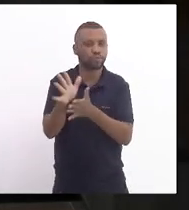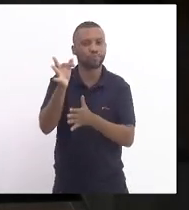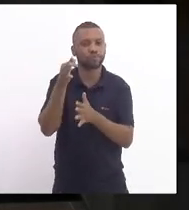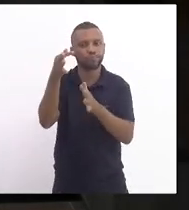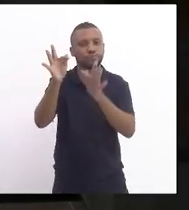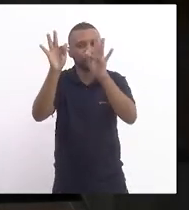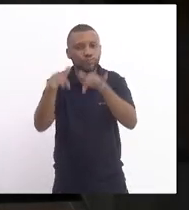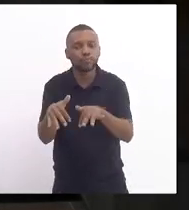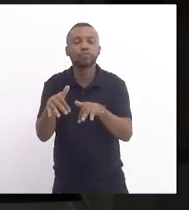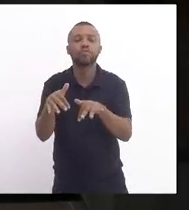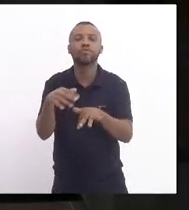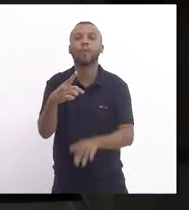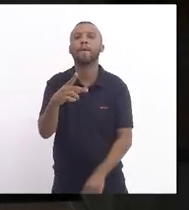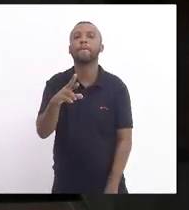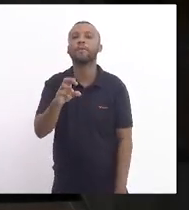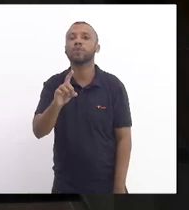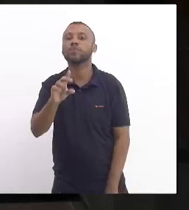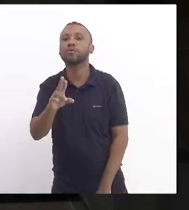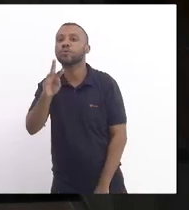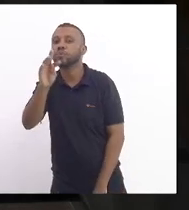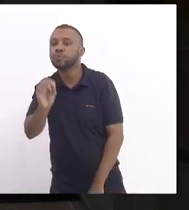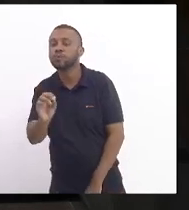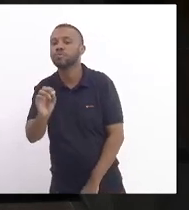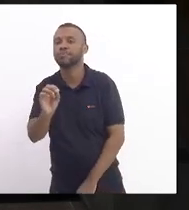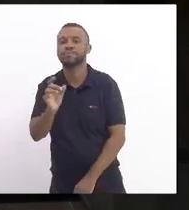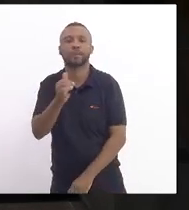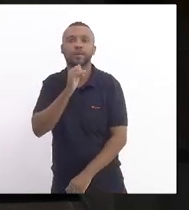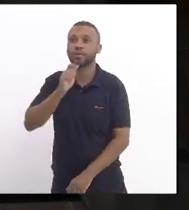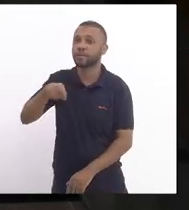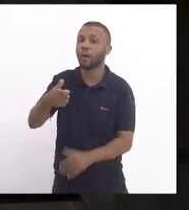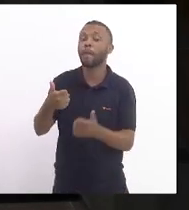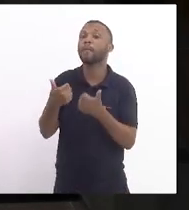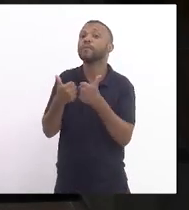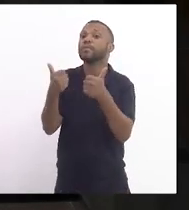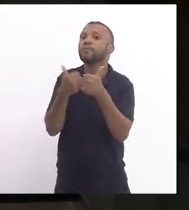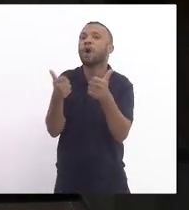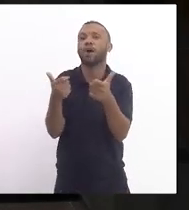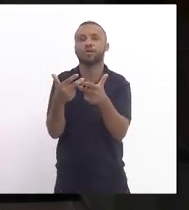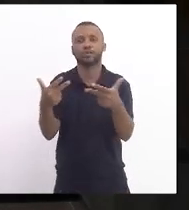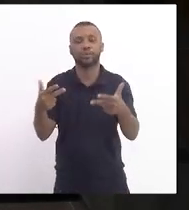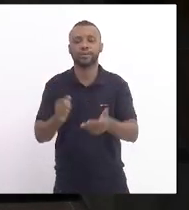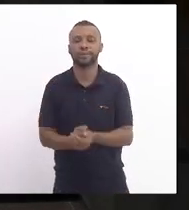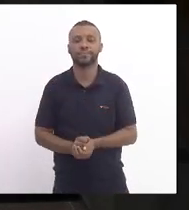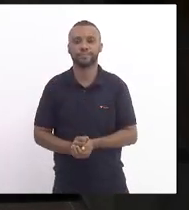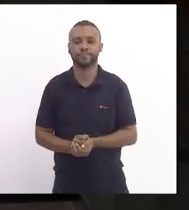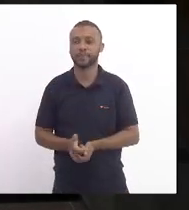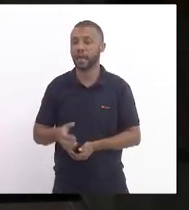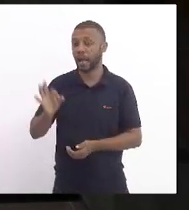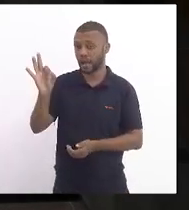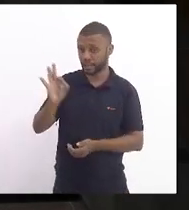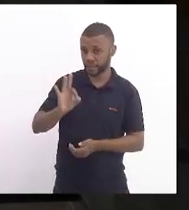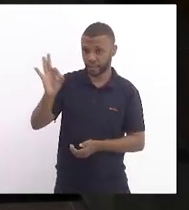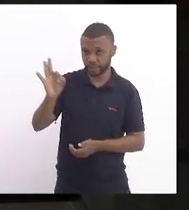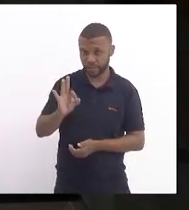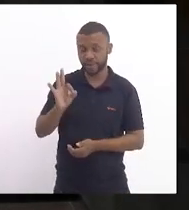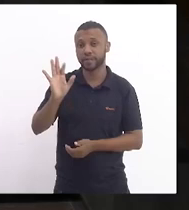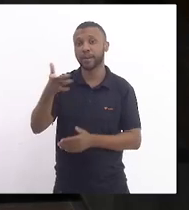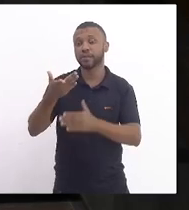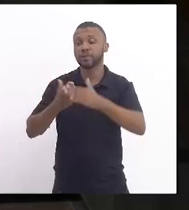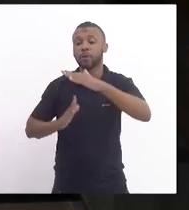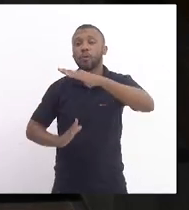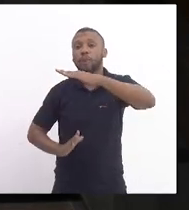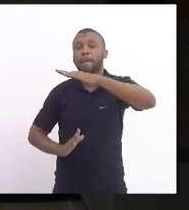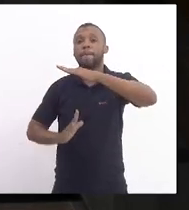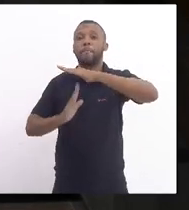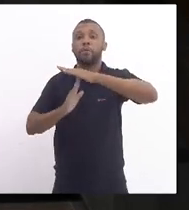do produto função do transporte e as tarifas já estão no limite